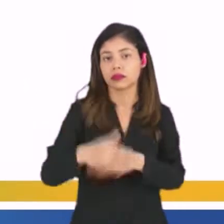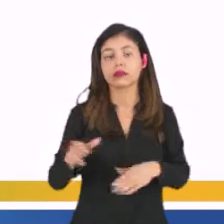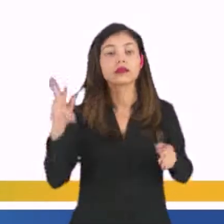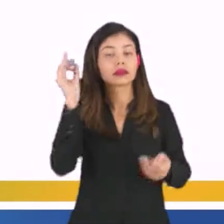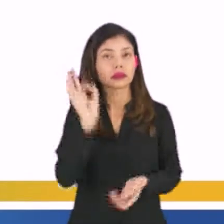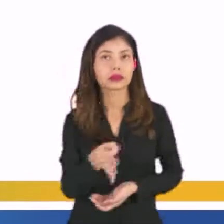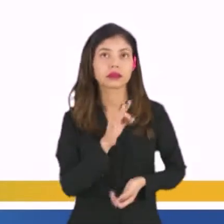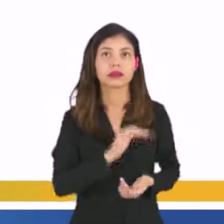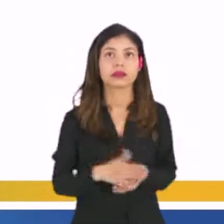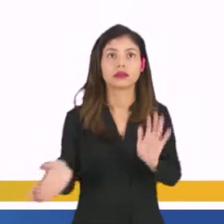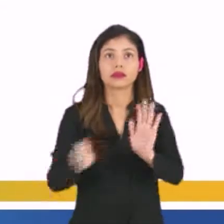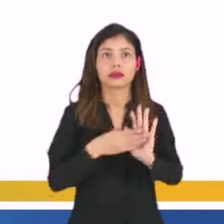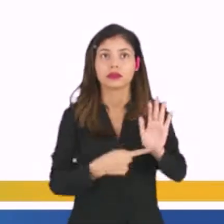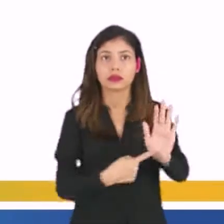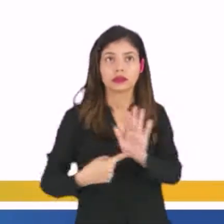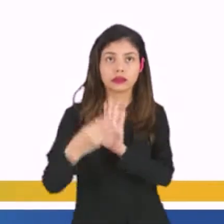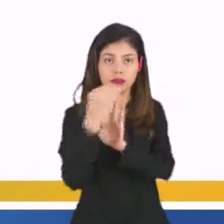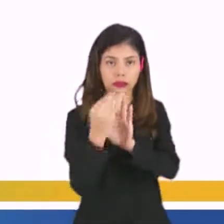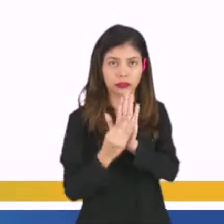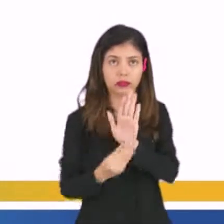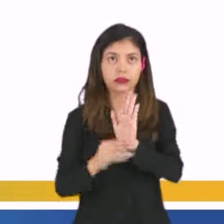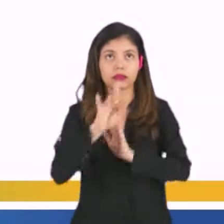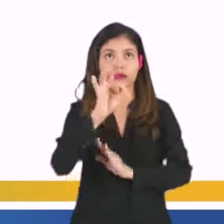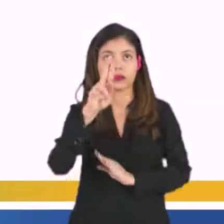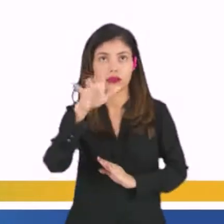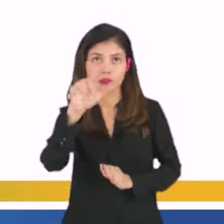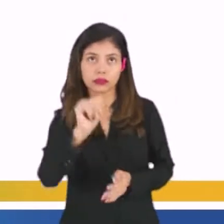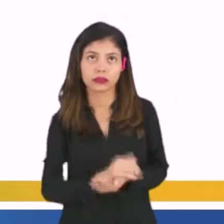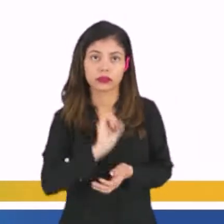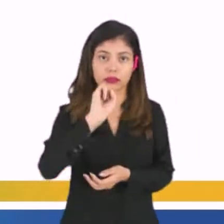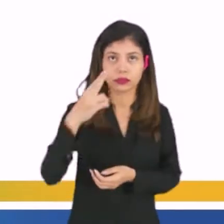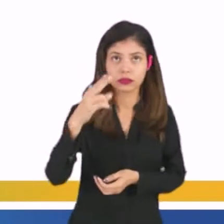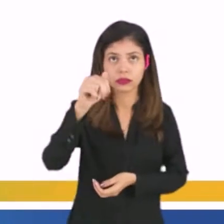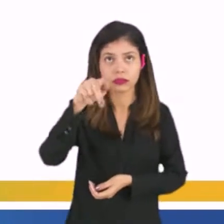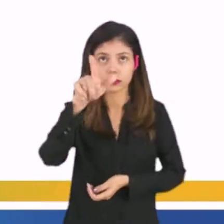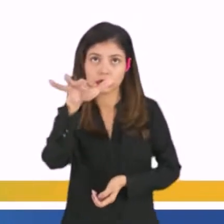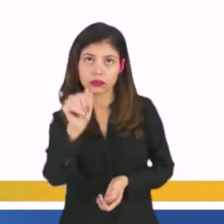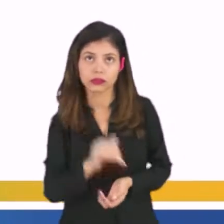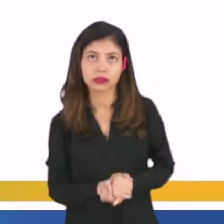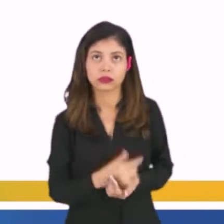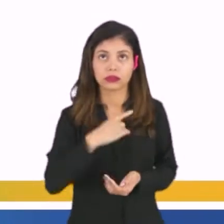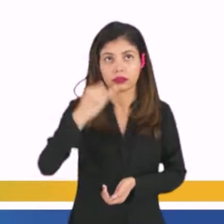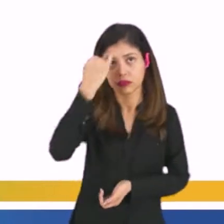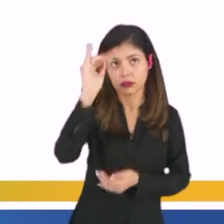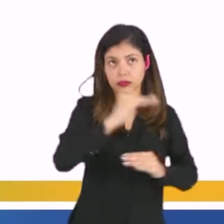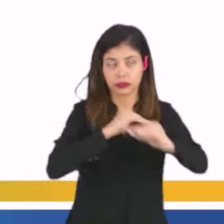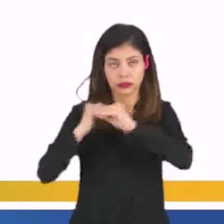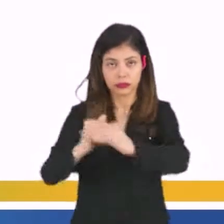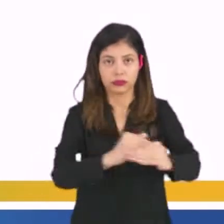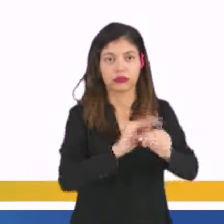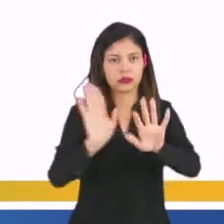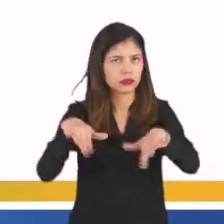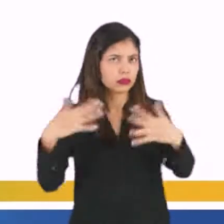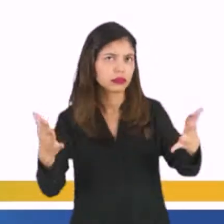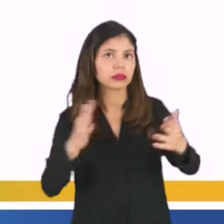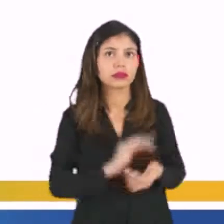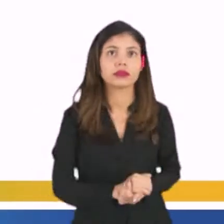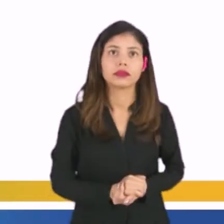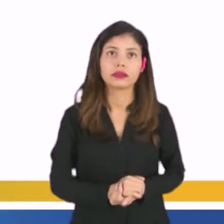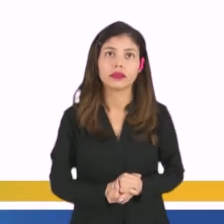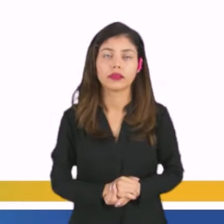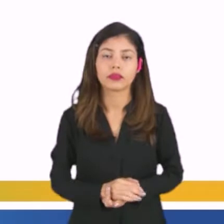concretas, respaldados por dados e estatísticas, ou analogias, apostando na ideia de igualdade de